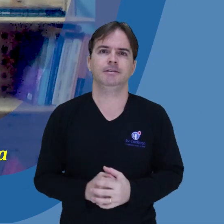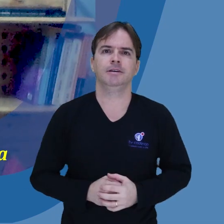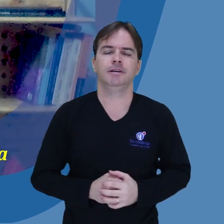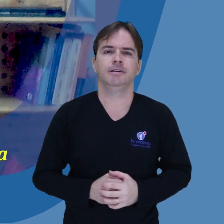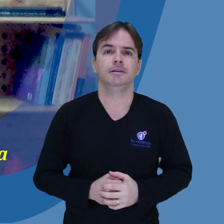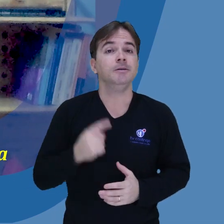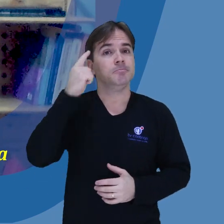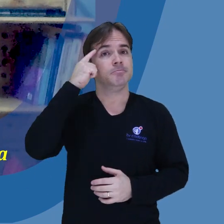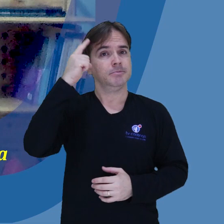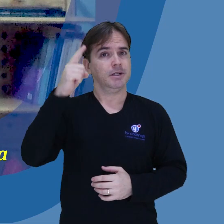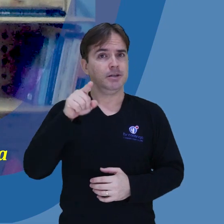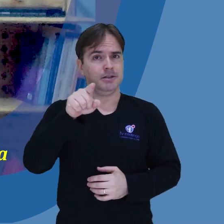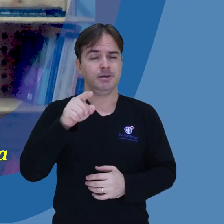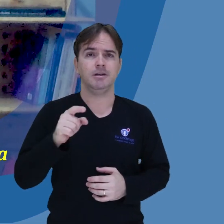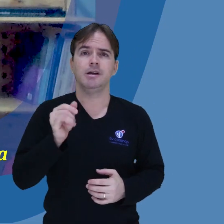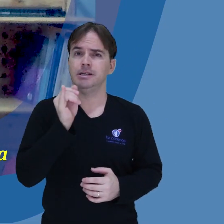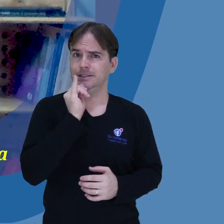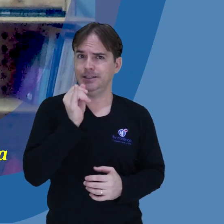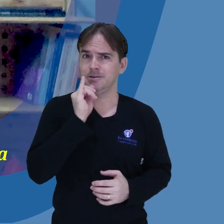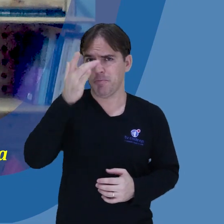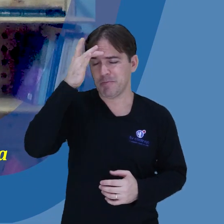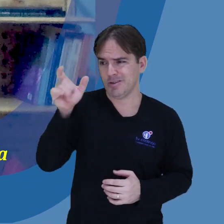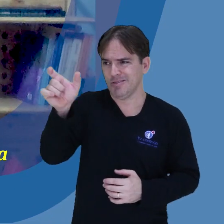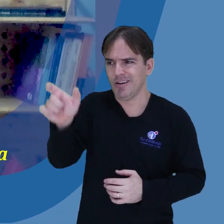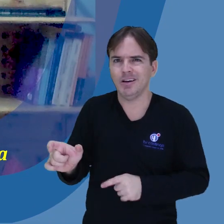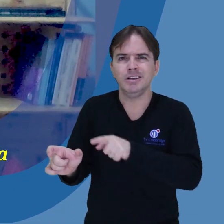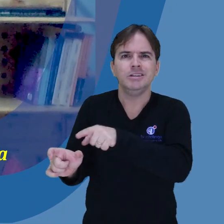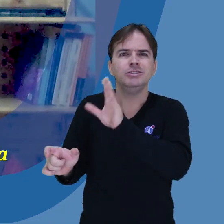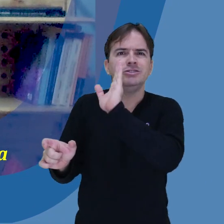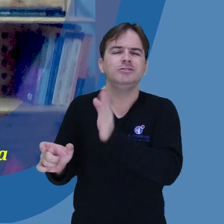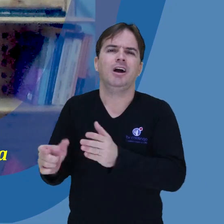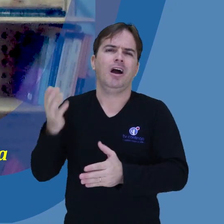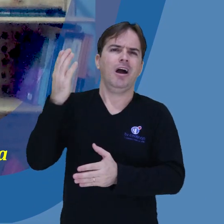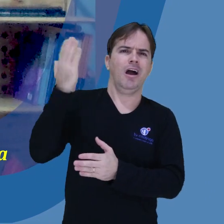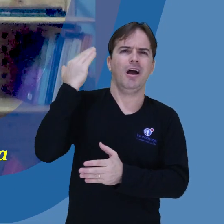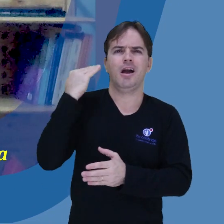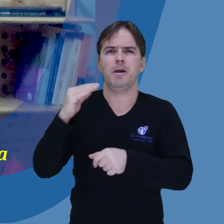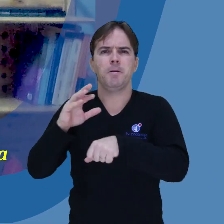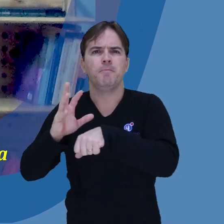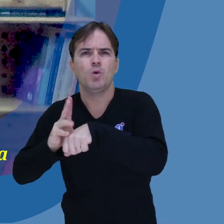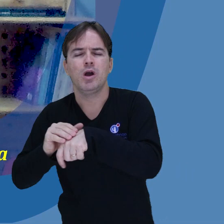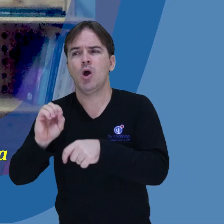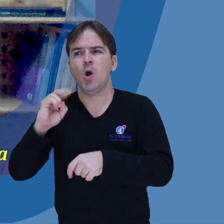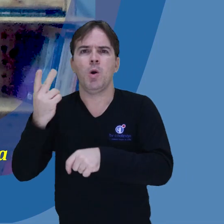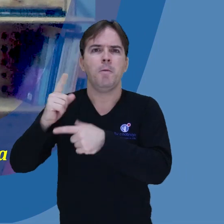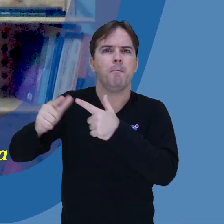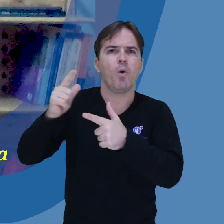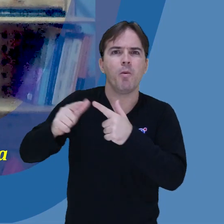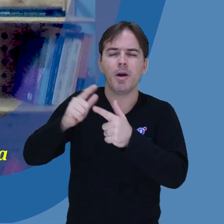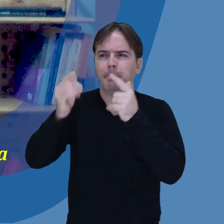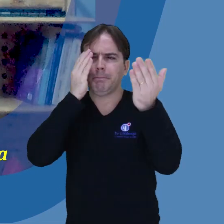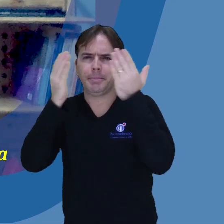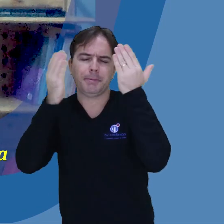Imagina como fica isso para pessoas que já vinham apresentando algum tipo de vulnerabilidade